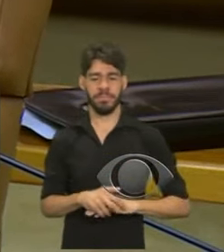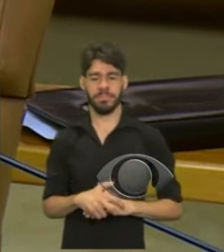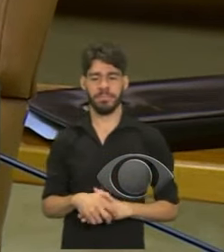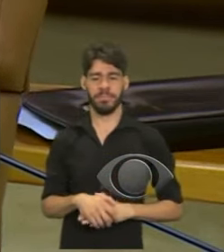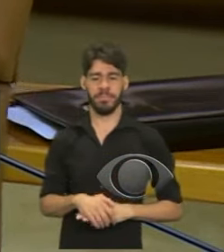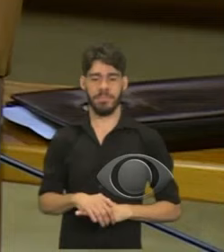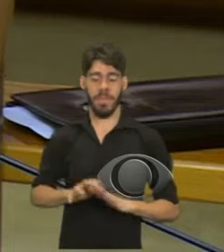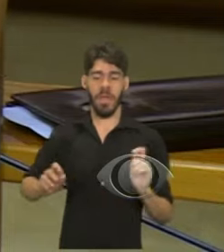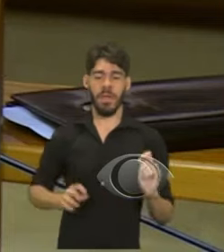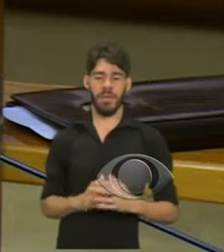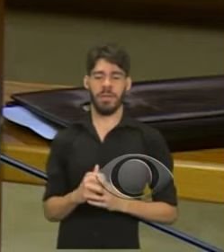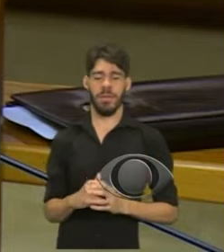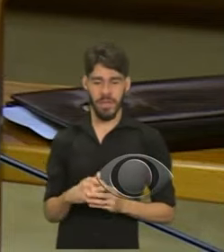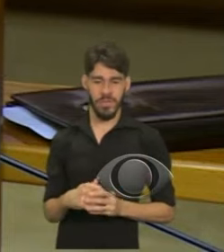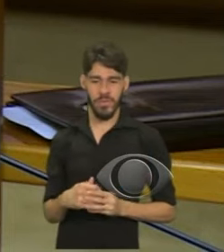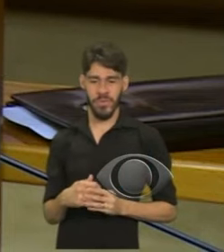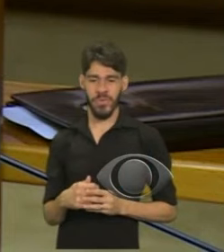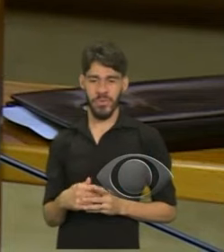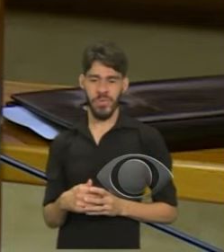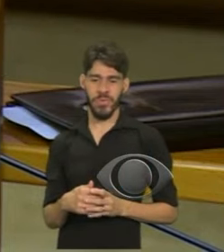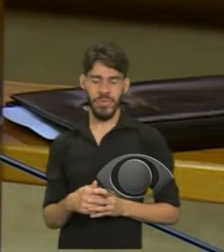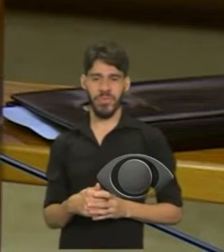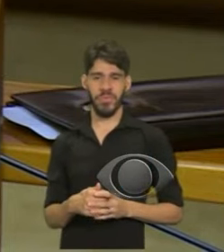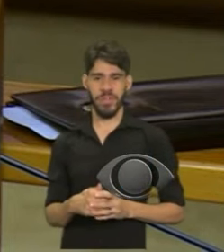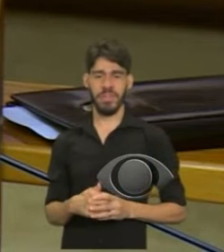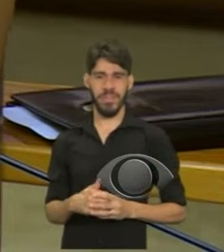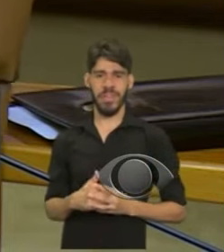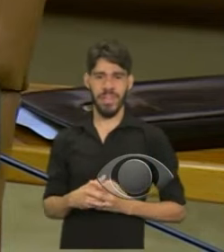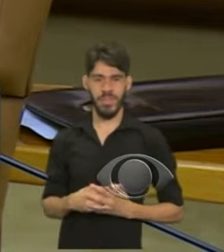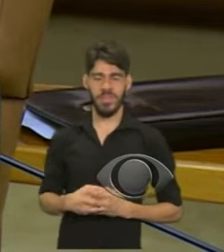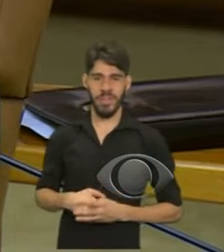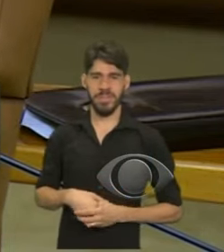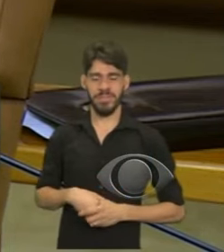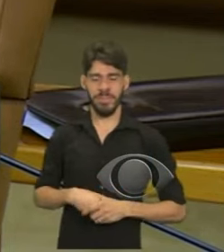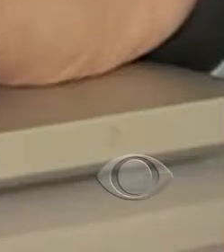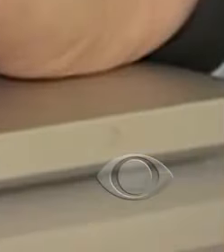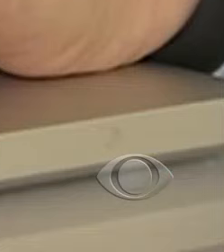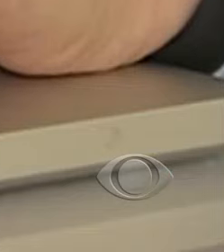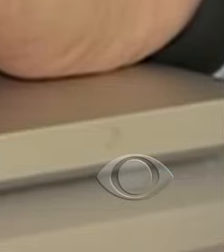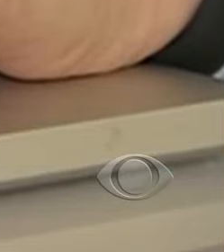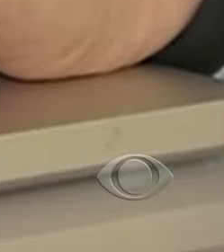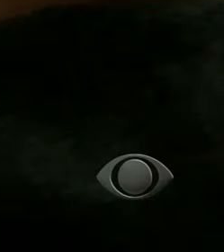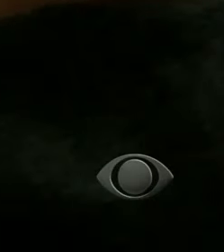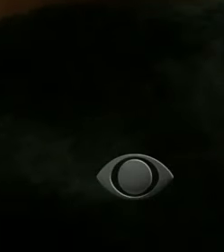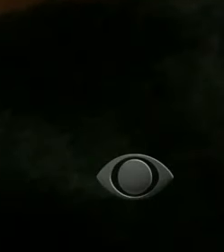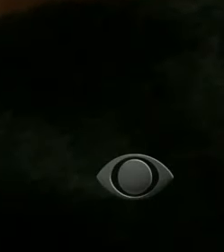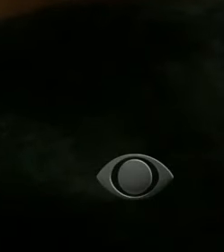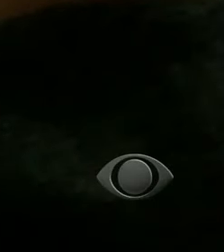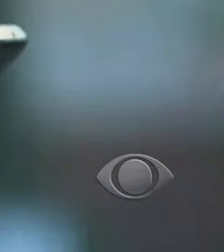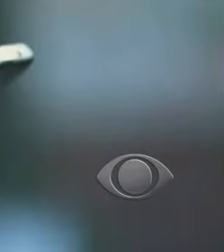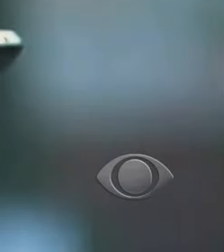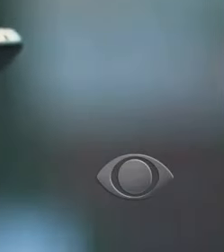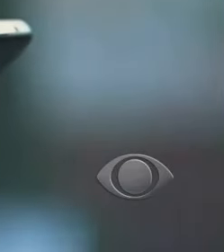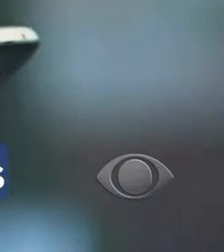Eles poderiam verificar a publicidade falsa. Toffoli é relator na ação que questiona o artigo do Marco Civil da